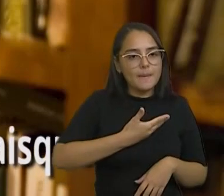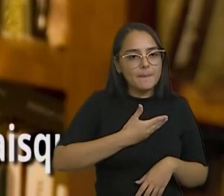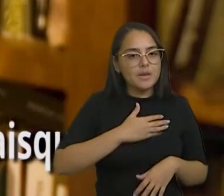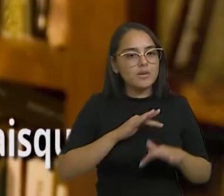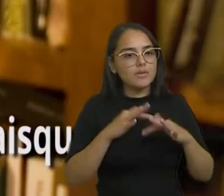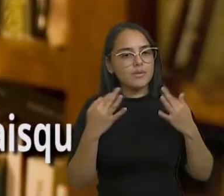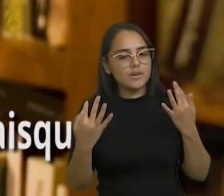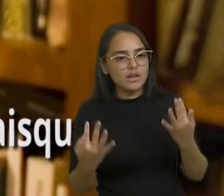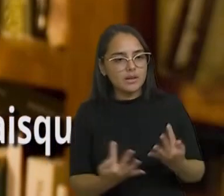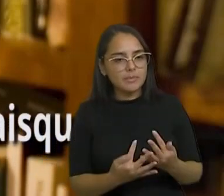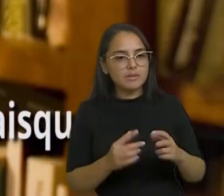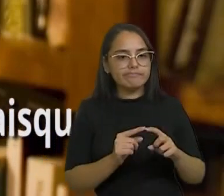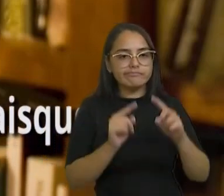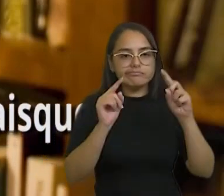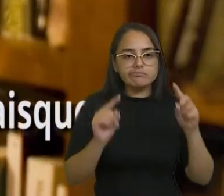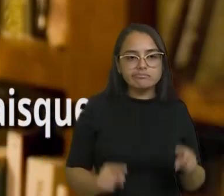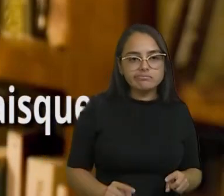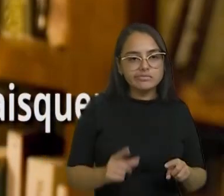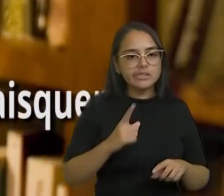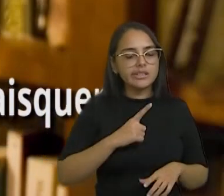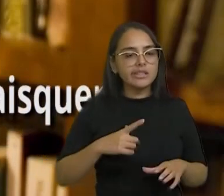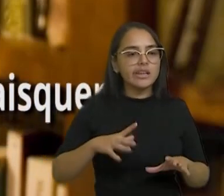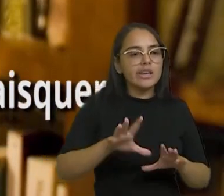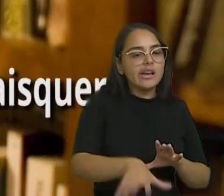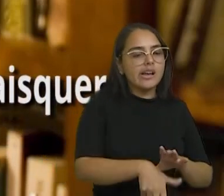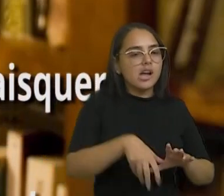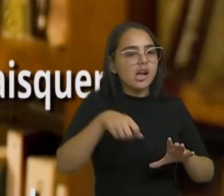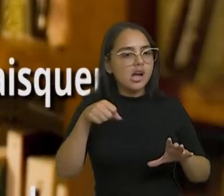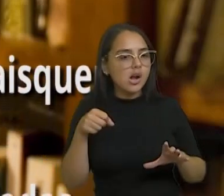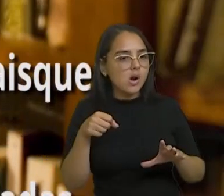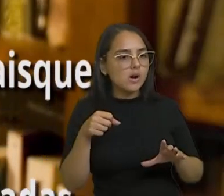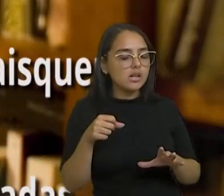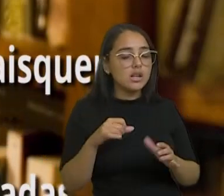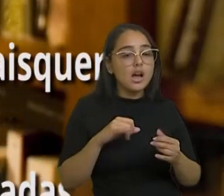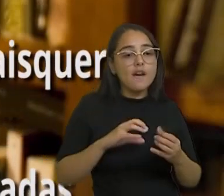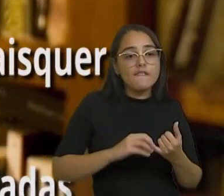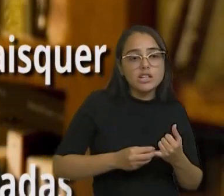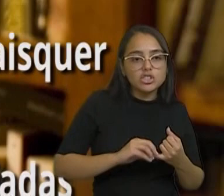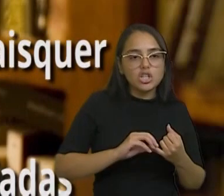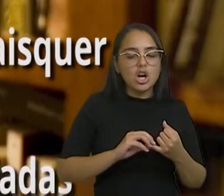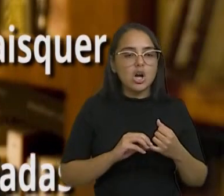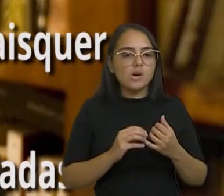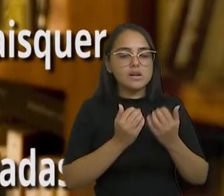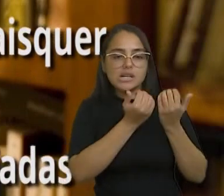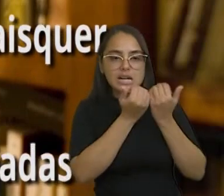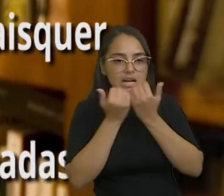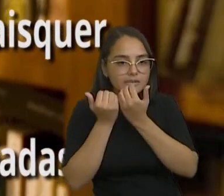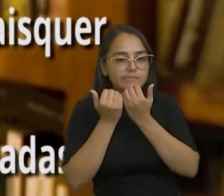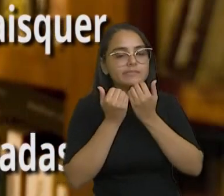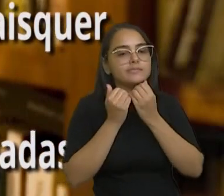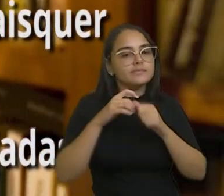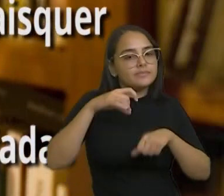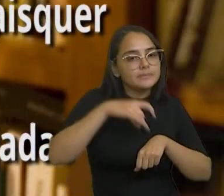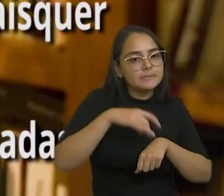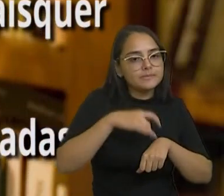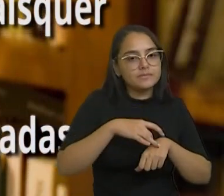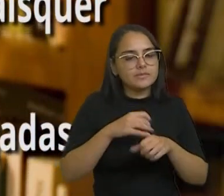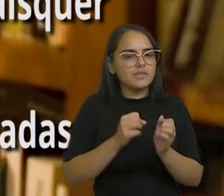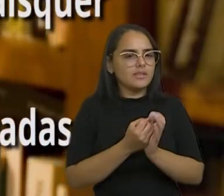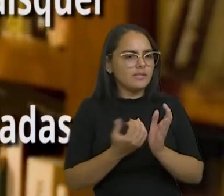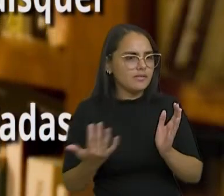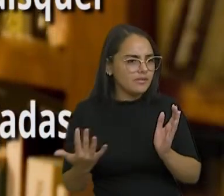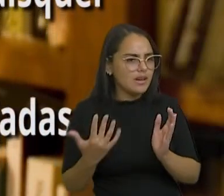família, projetando uma longínqua colheita: maniva, feijão, milho, melancia, meluíta e